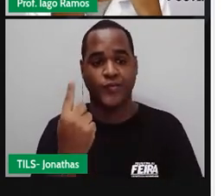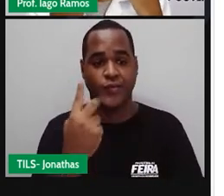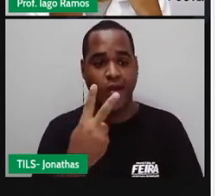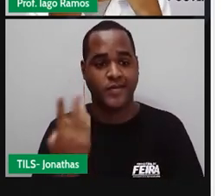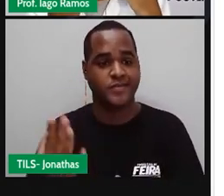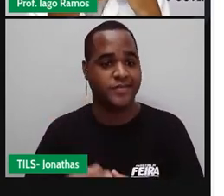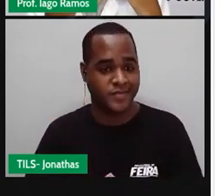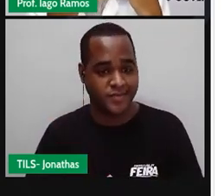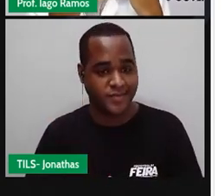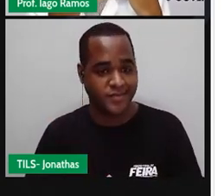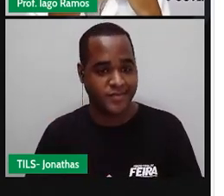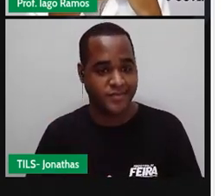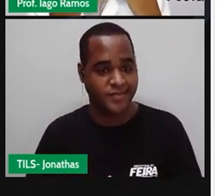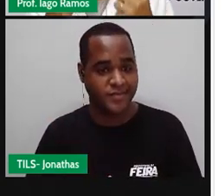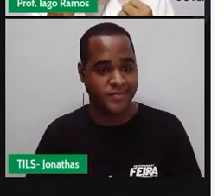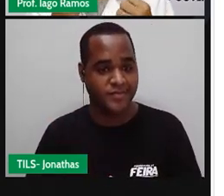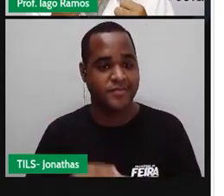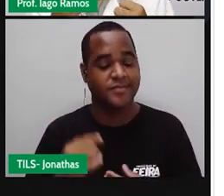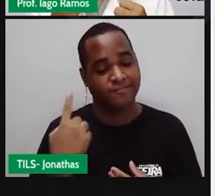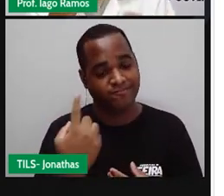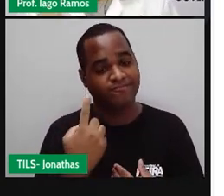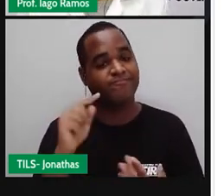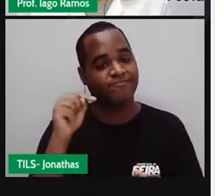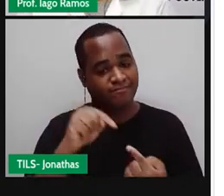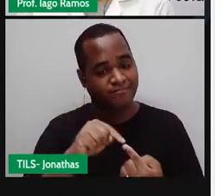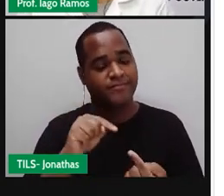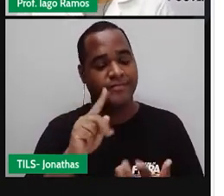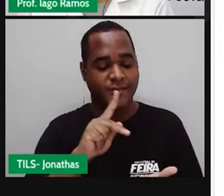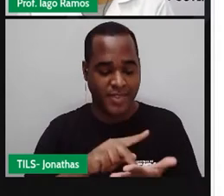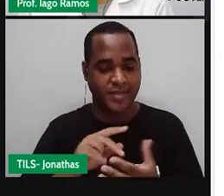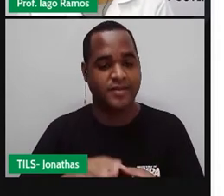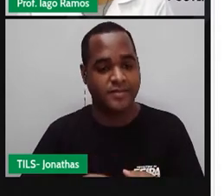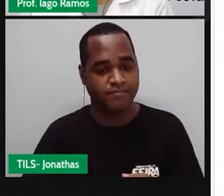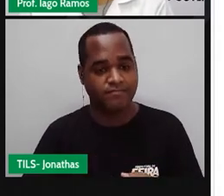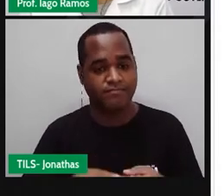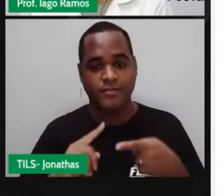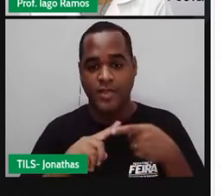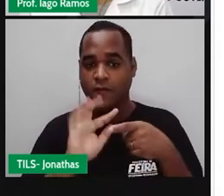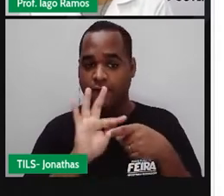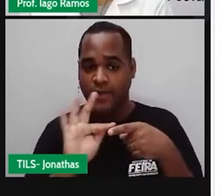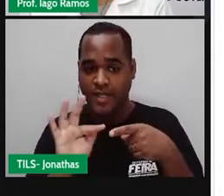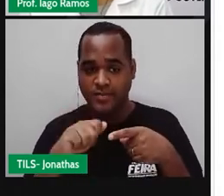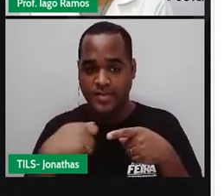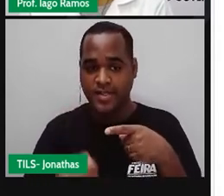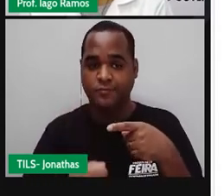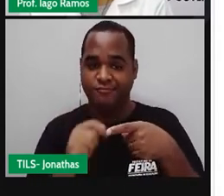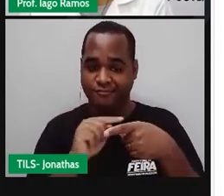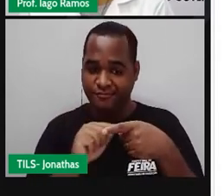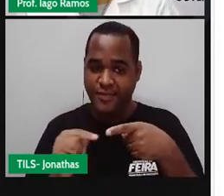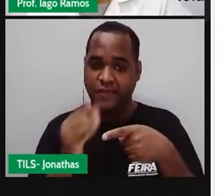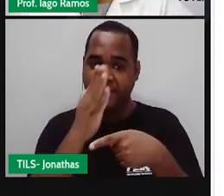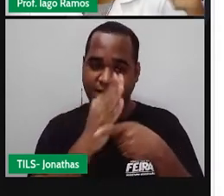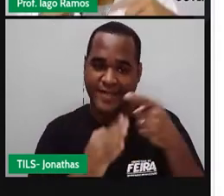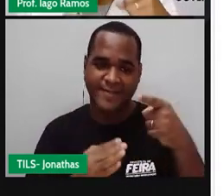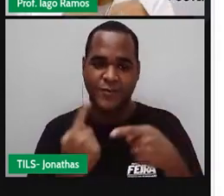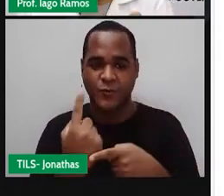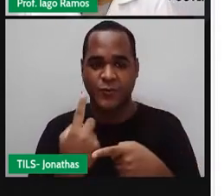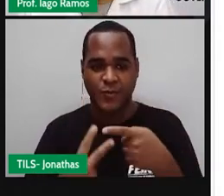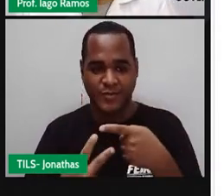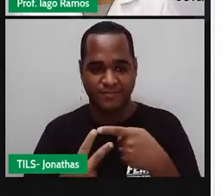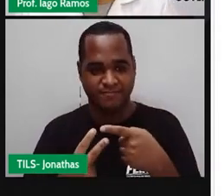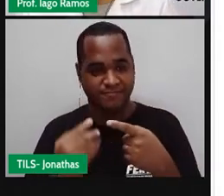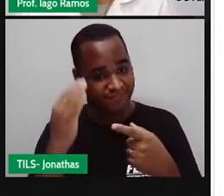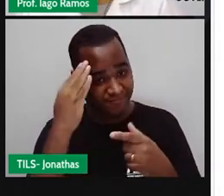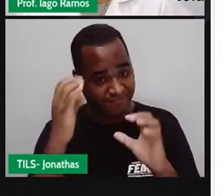a metade de dois é quem é um por isso que essa fração ela é chamada de metade Tá bom mas